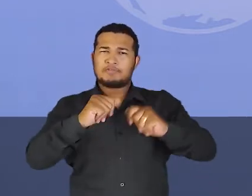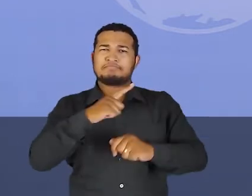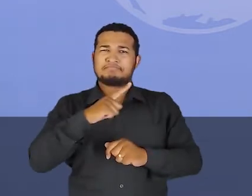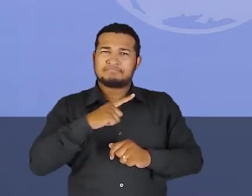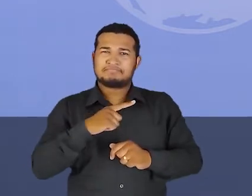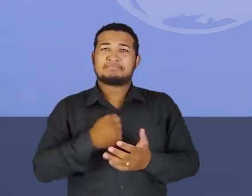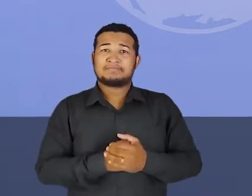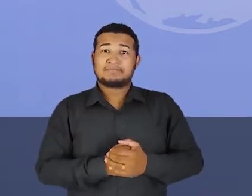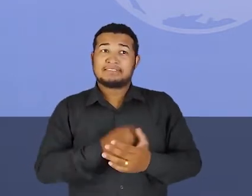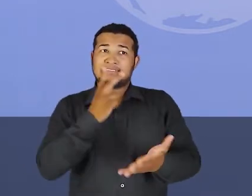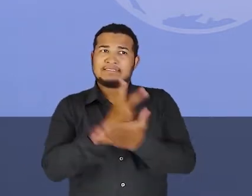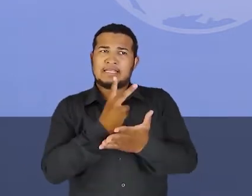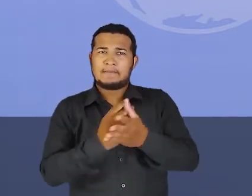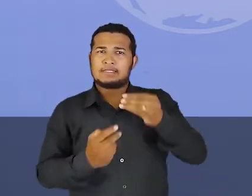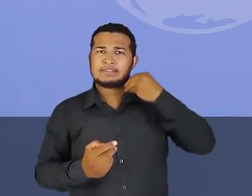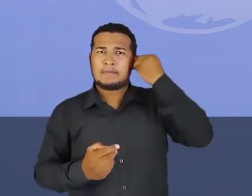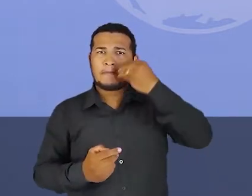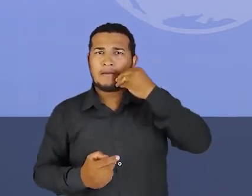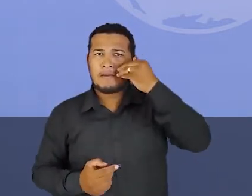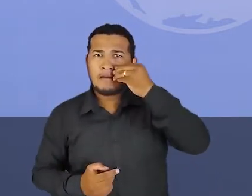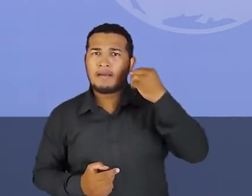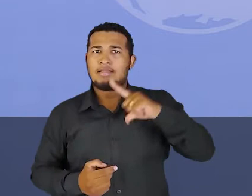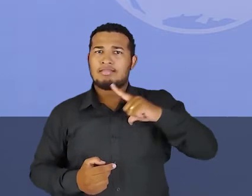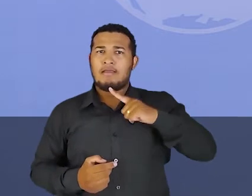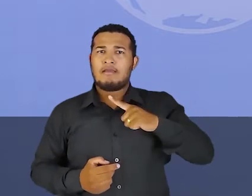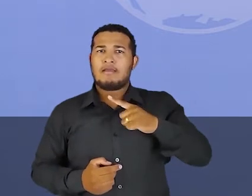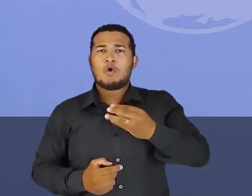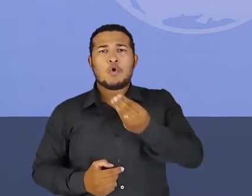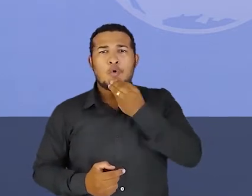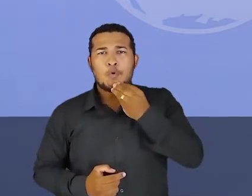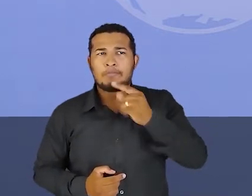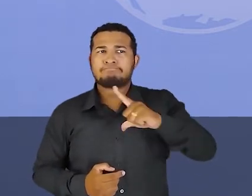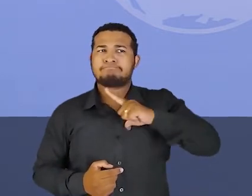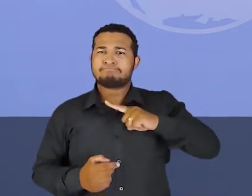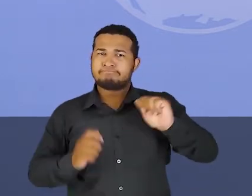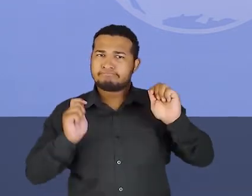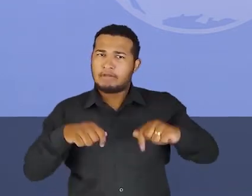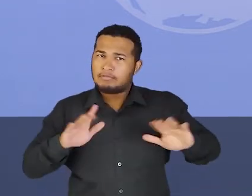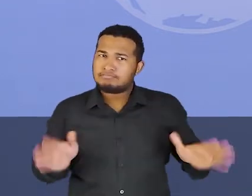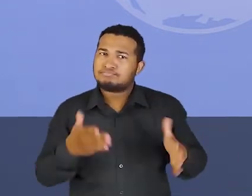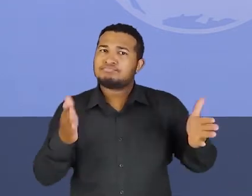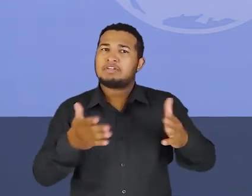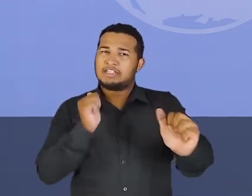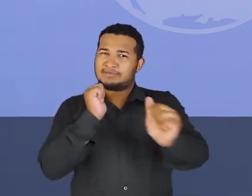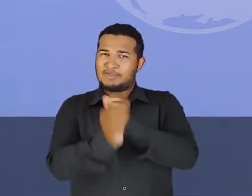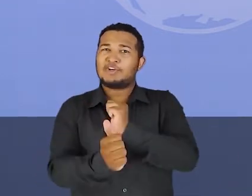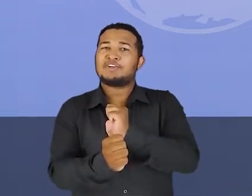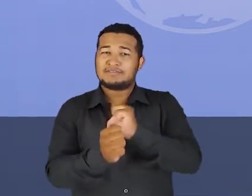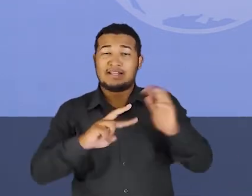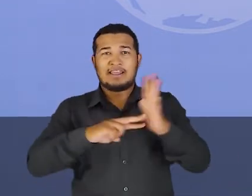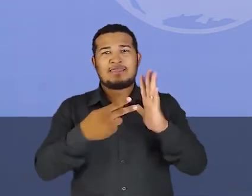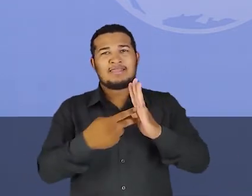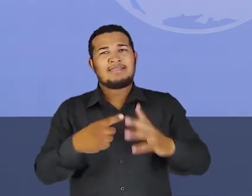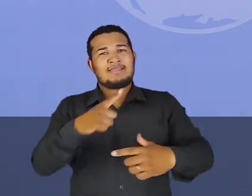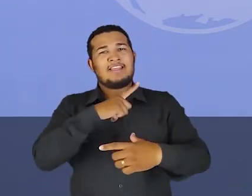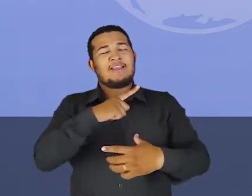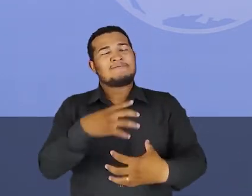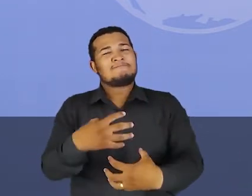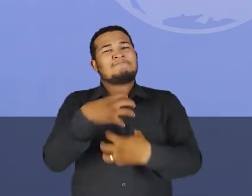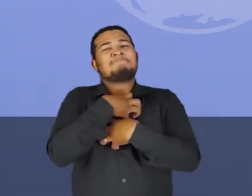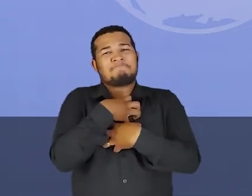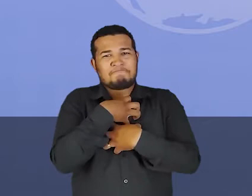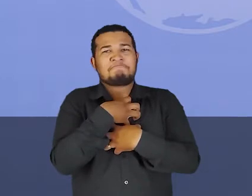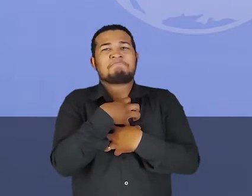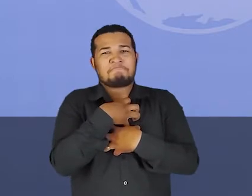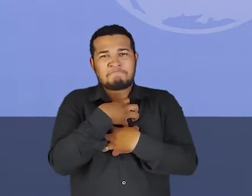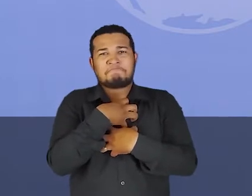você vivencia, que você se oportuniza, que você realiza alguma atividade física, você tem esse sentimento, essa sensação de bem-estar.